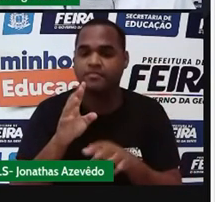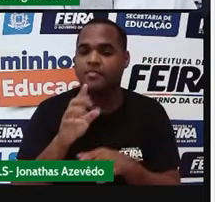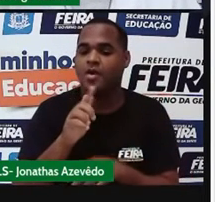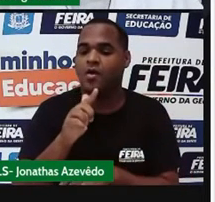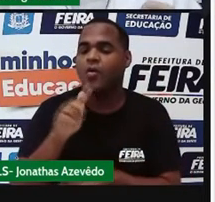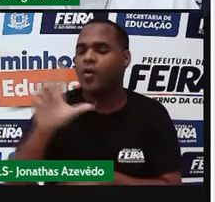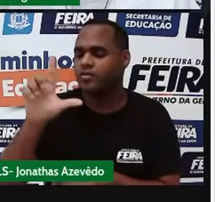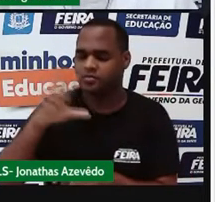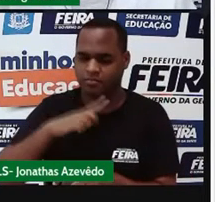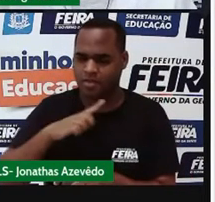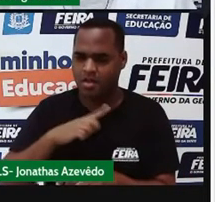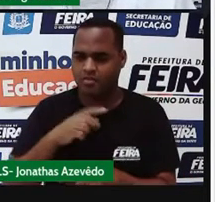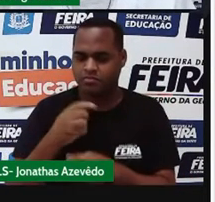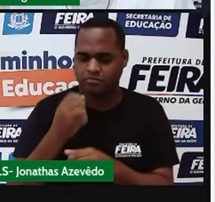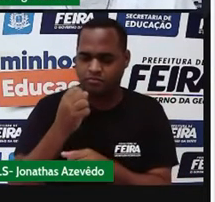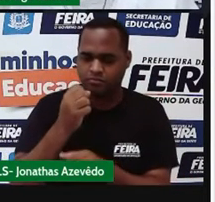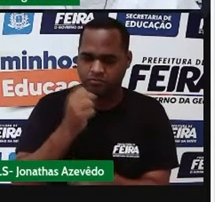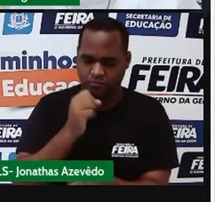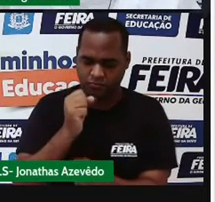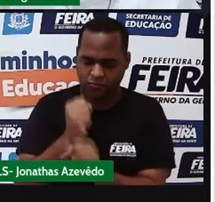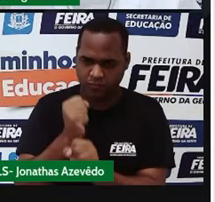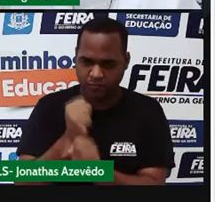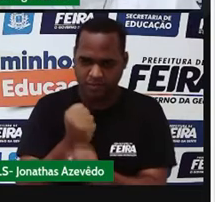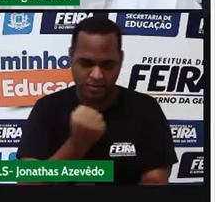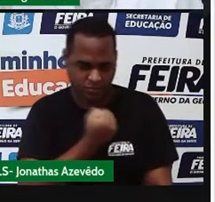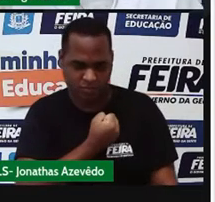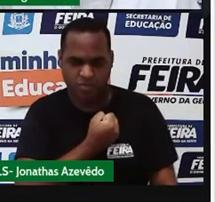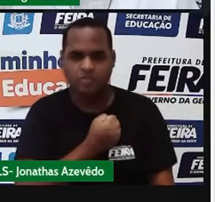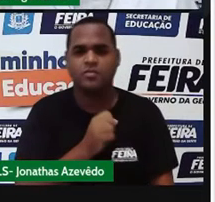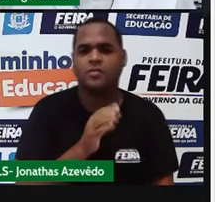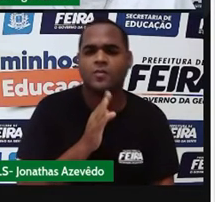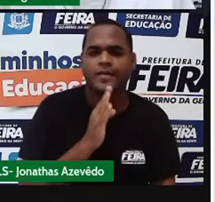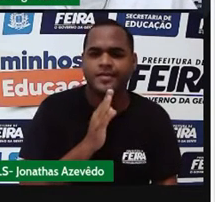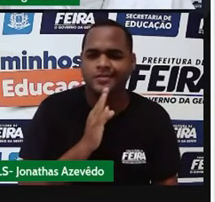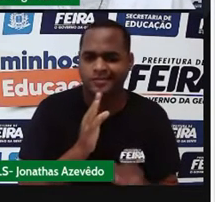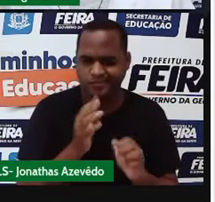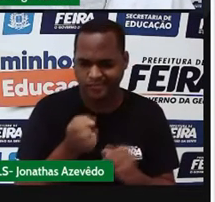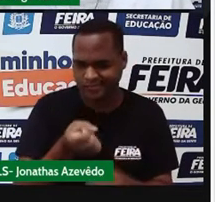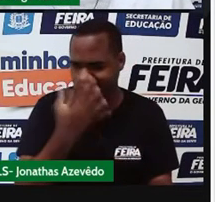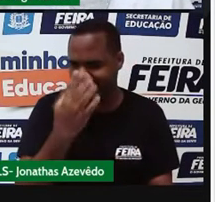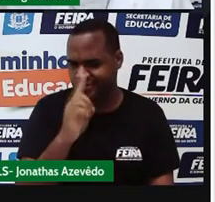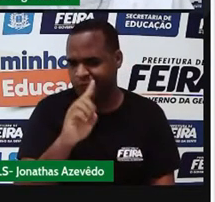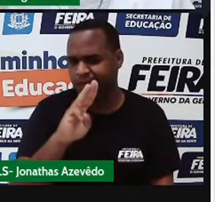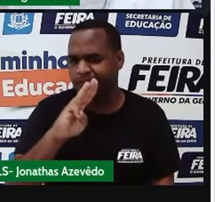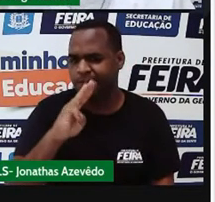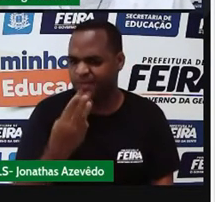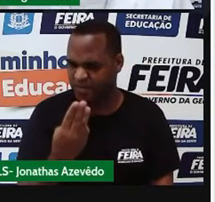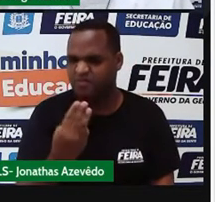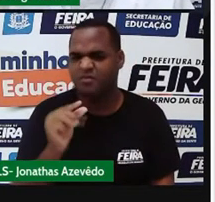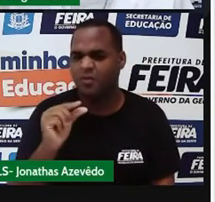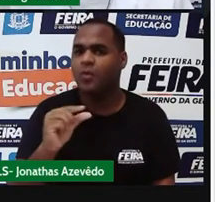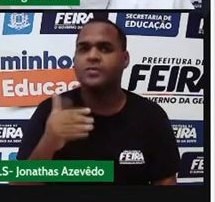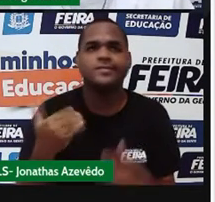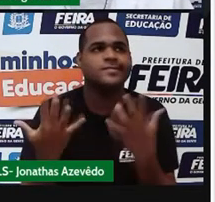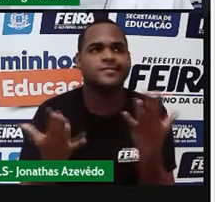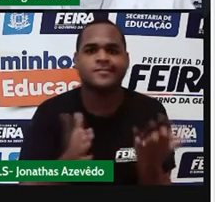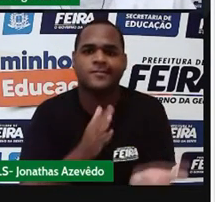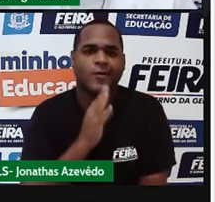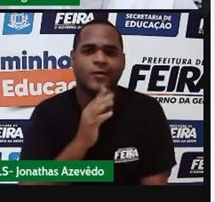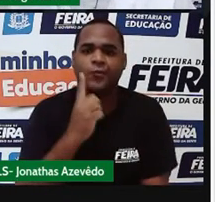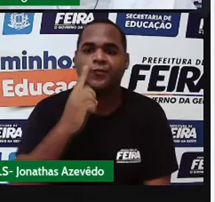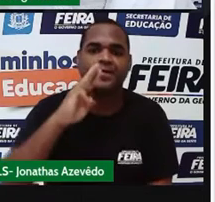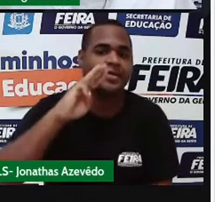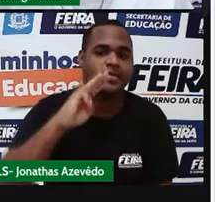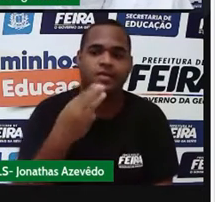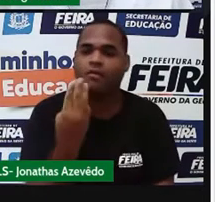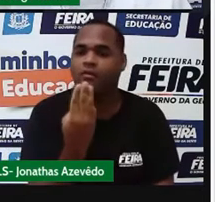número que você consegue imaginar ah sei lá um milhão a 1 milhão ainda tá pouco você lá Professor um